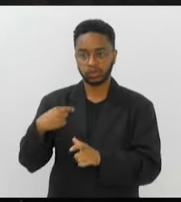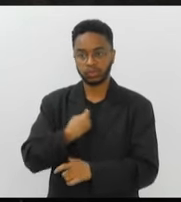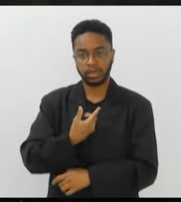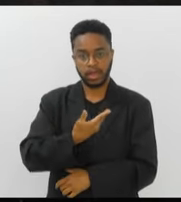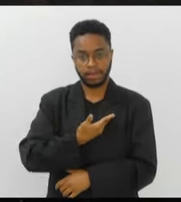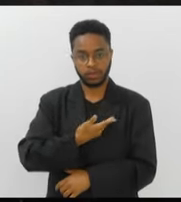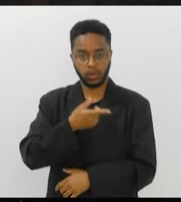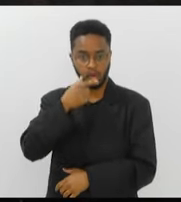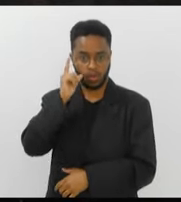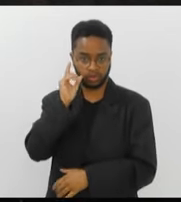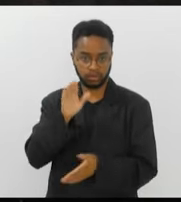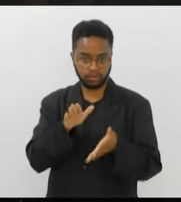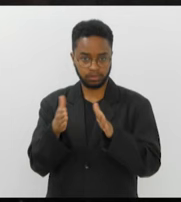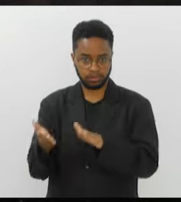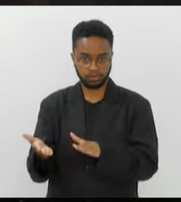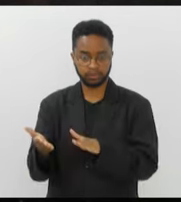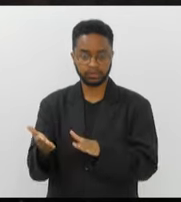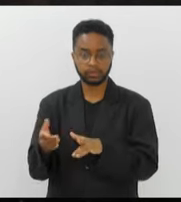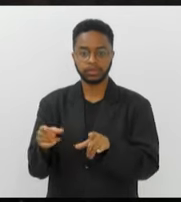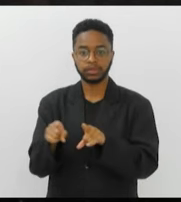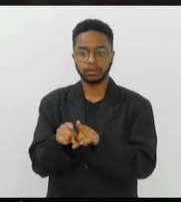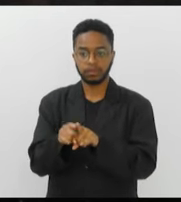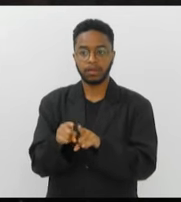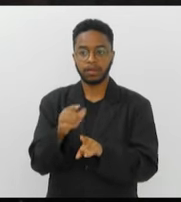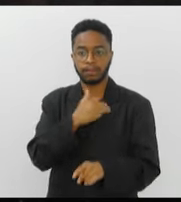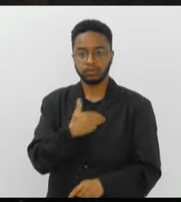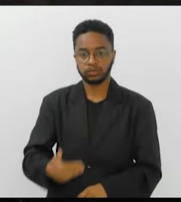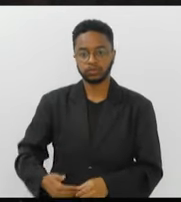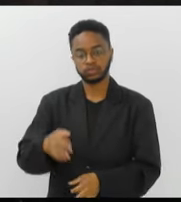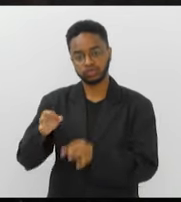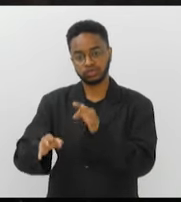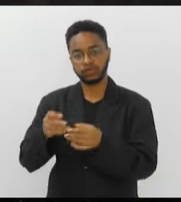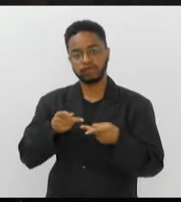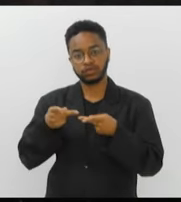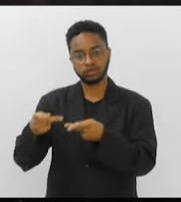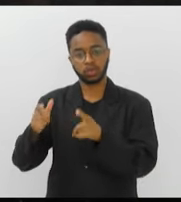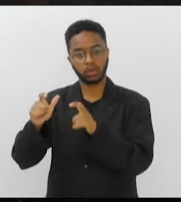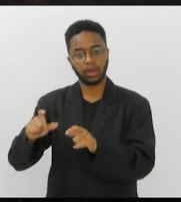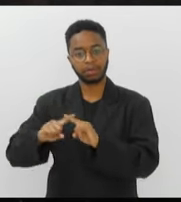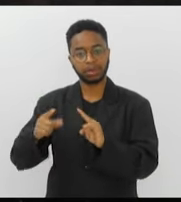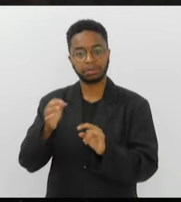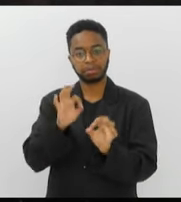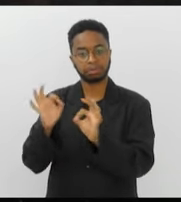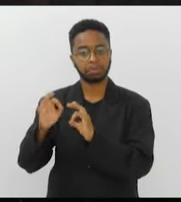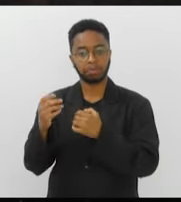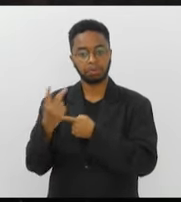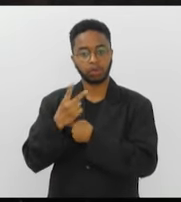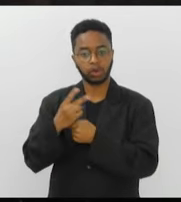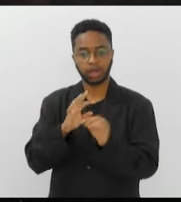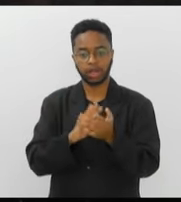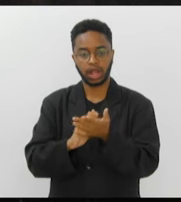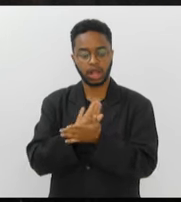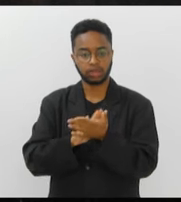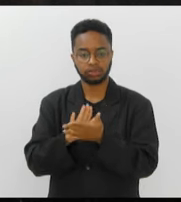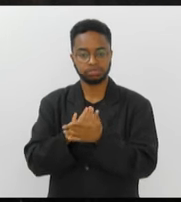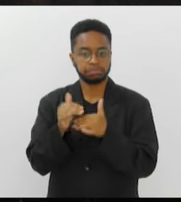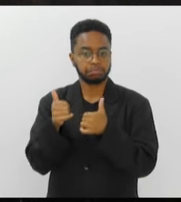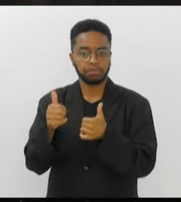perdeu a vida, o ministro da Justiça esteve naquele local ali sem nenhuma escolta, com a maior tranquilidade do